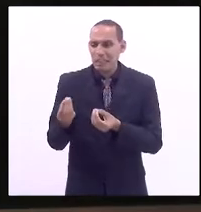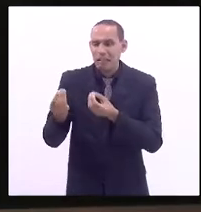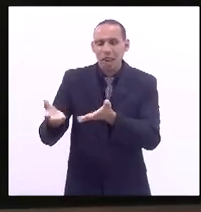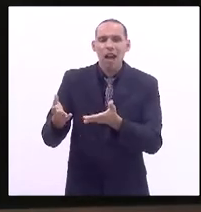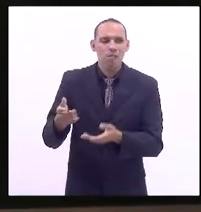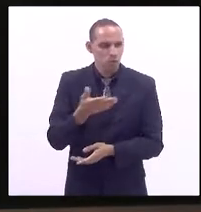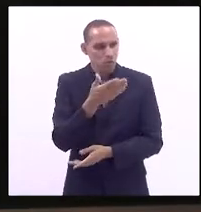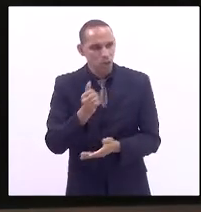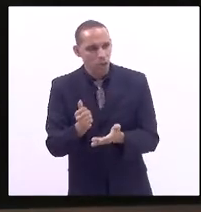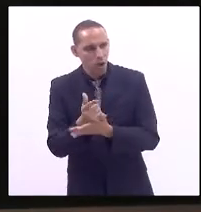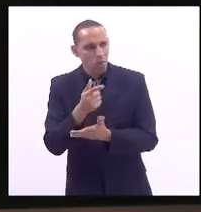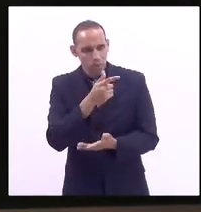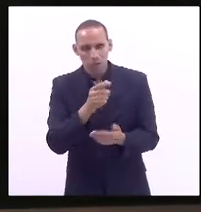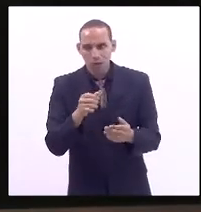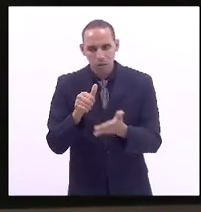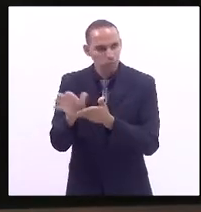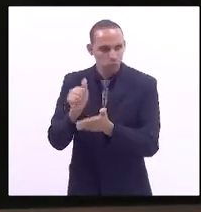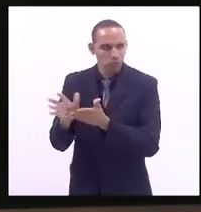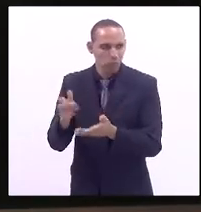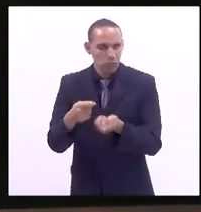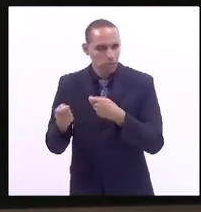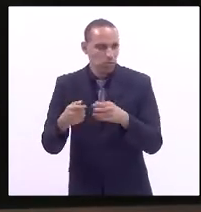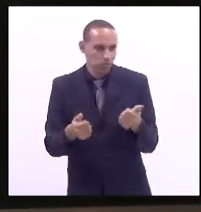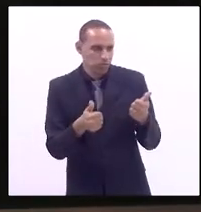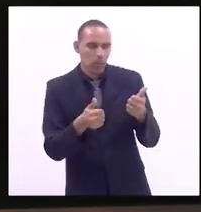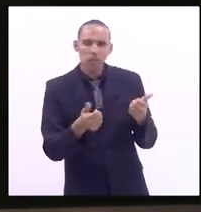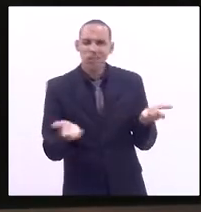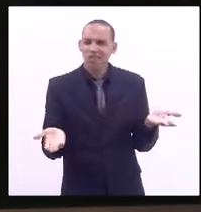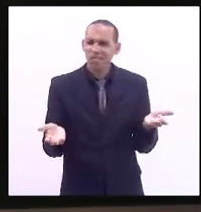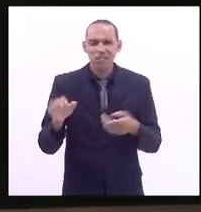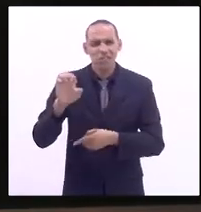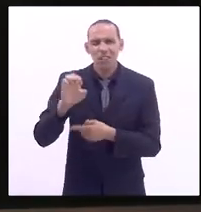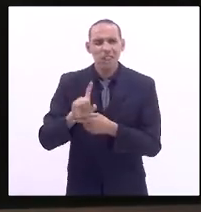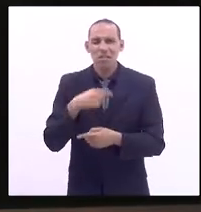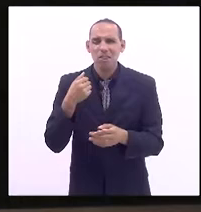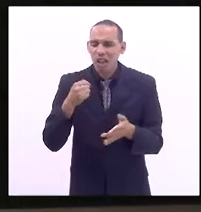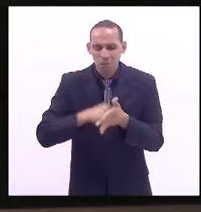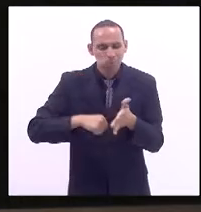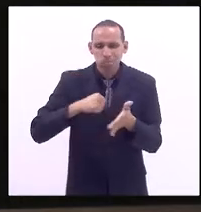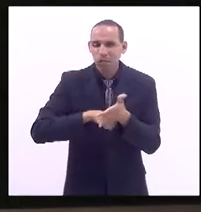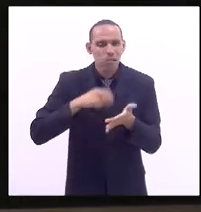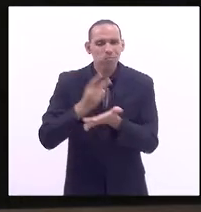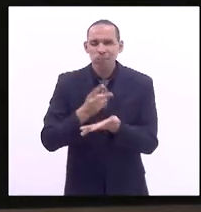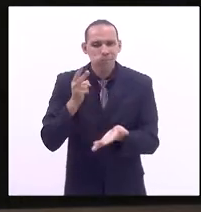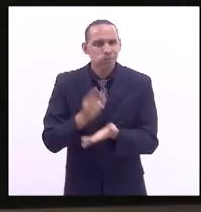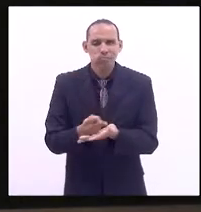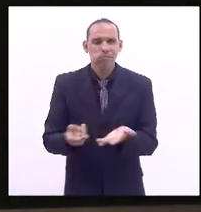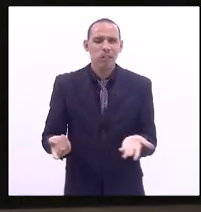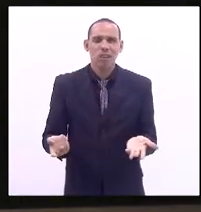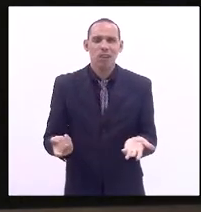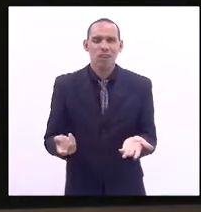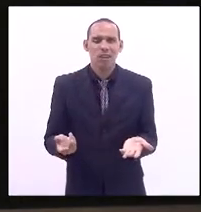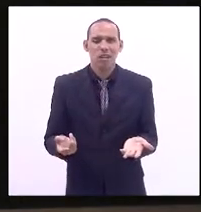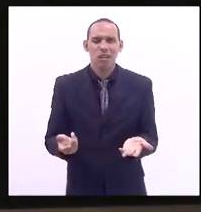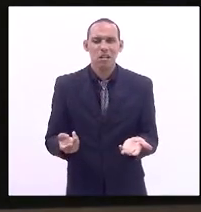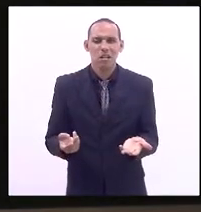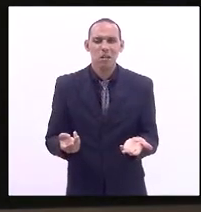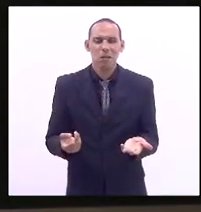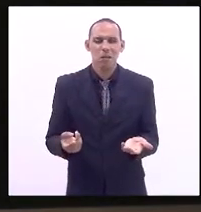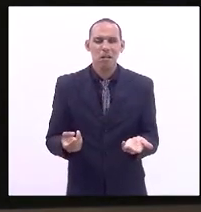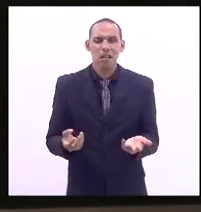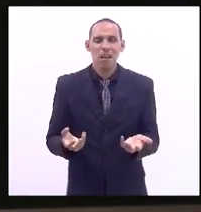a negociar enfim seguimos nesse estado com uma luta inglória por moradia